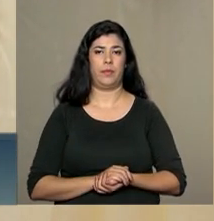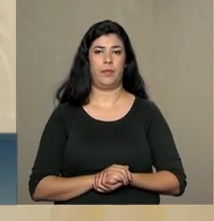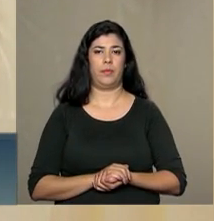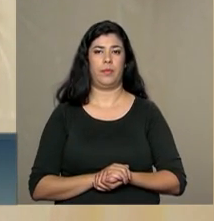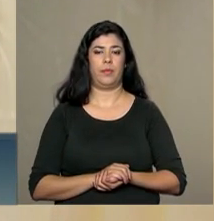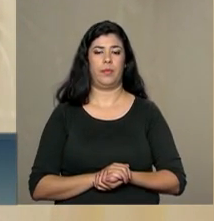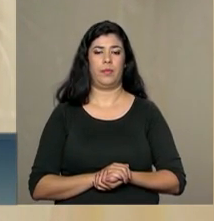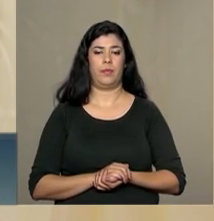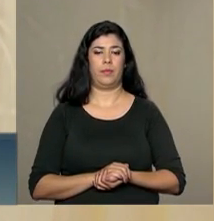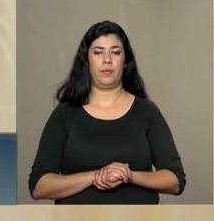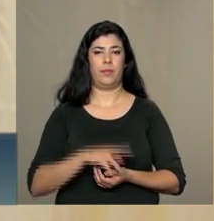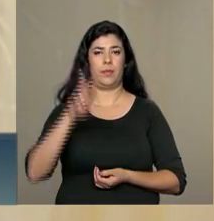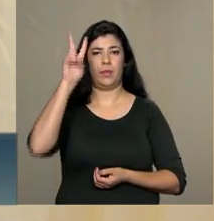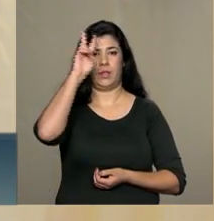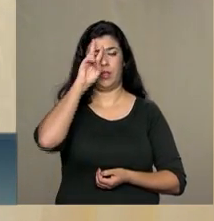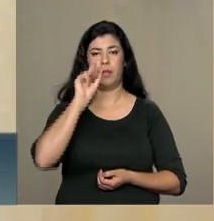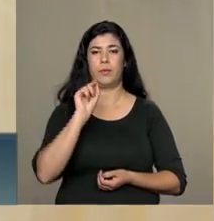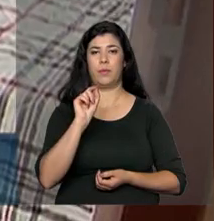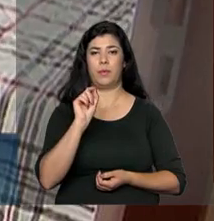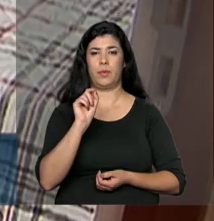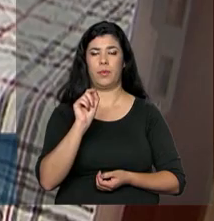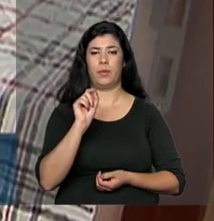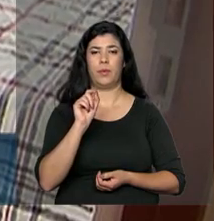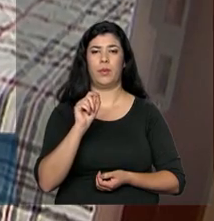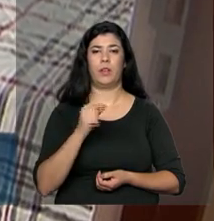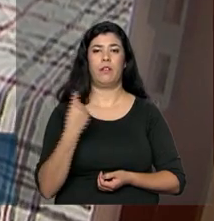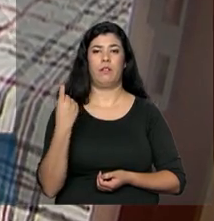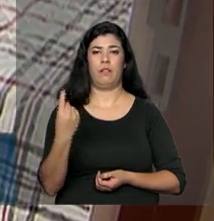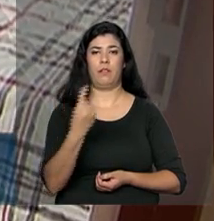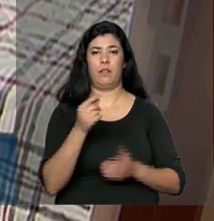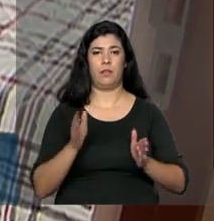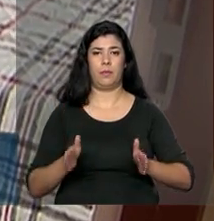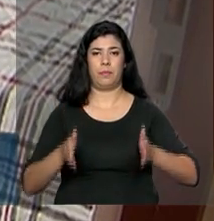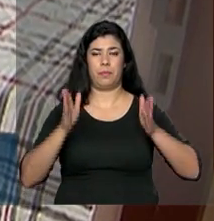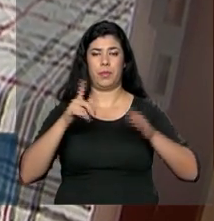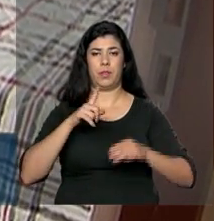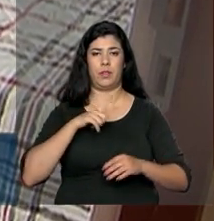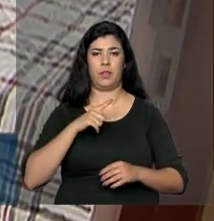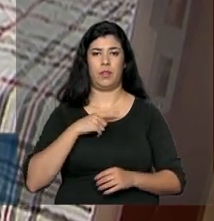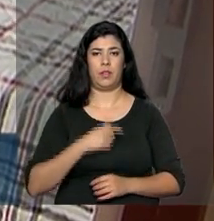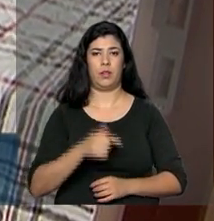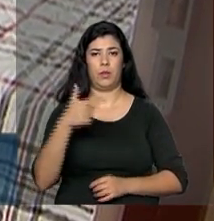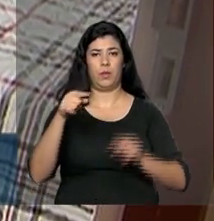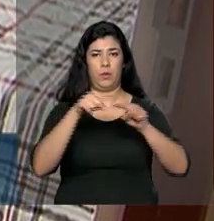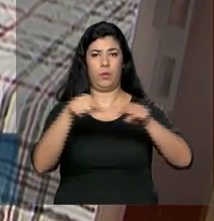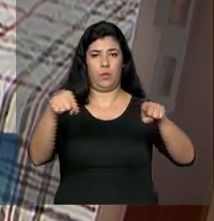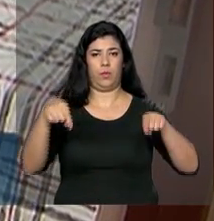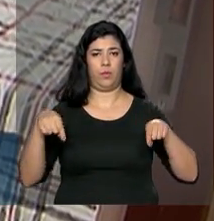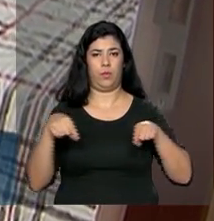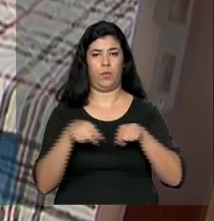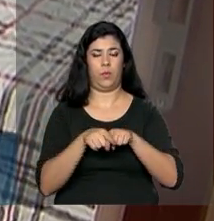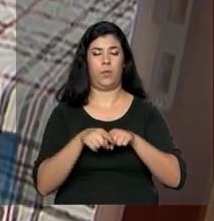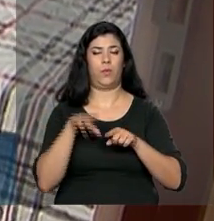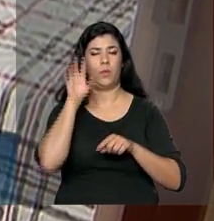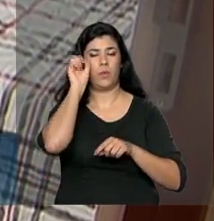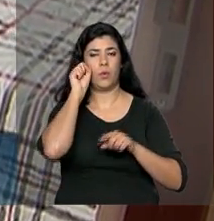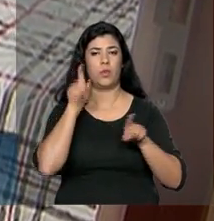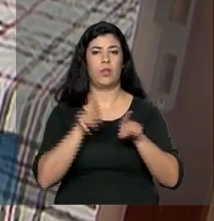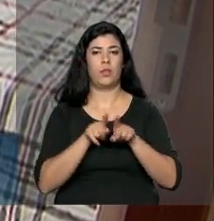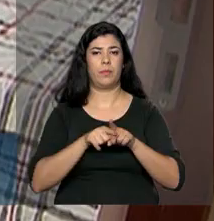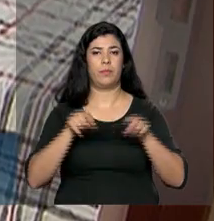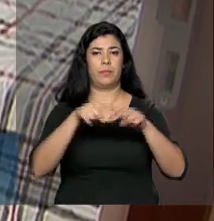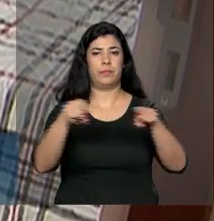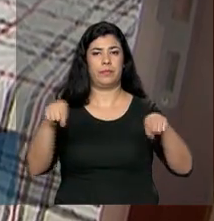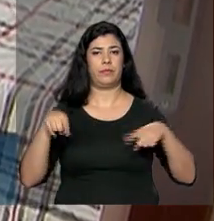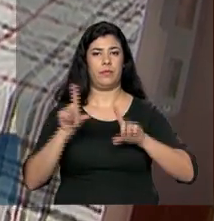também Lembrando que os apartamentos t dois quartos sala banheiro cozinha